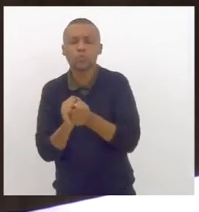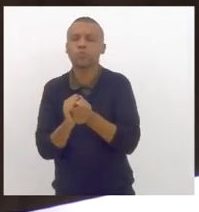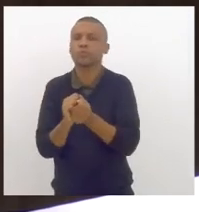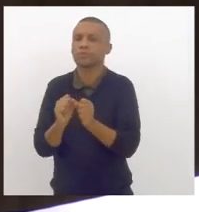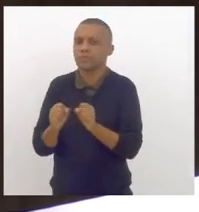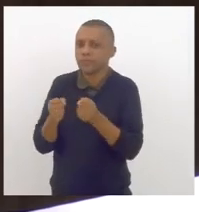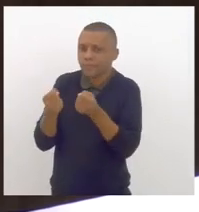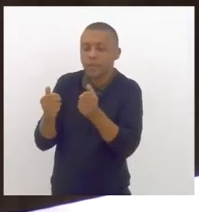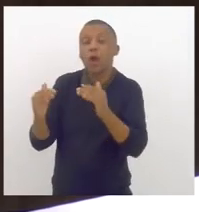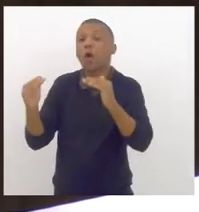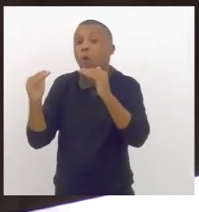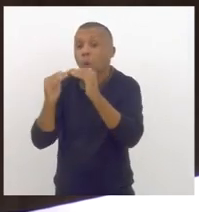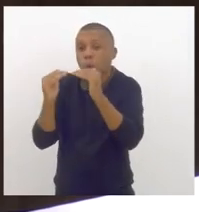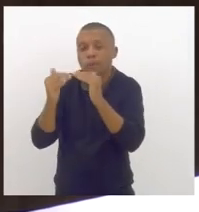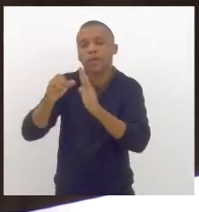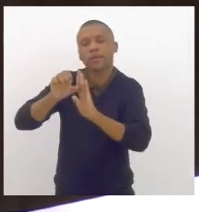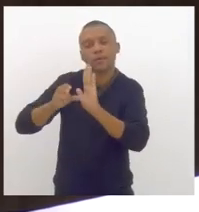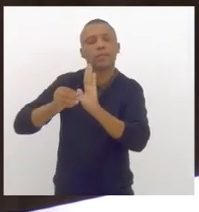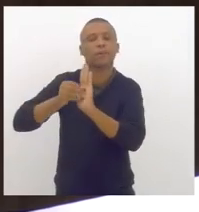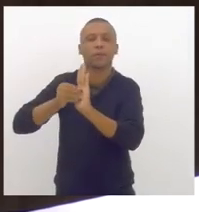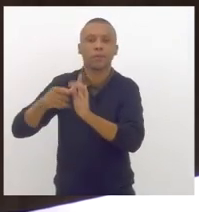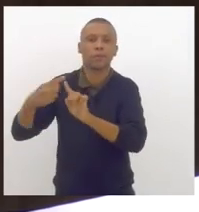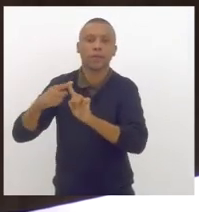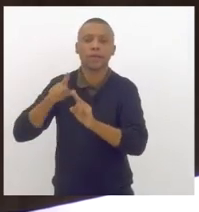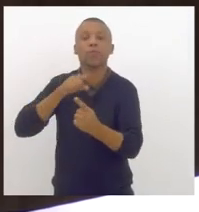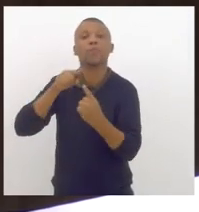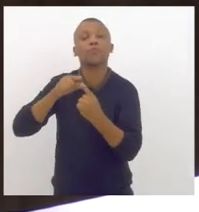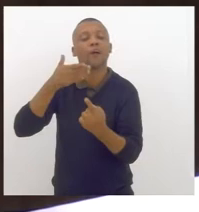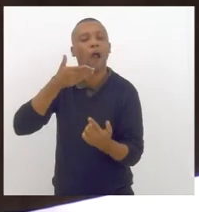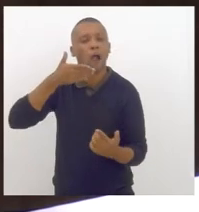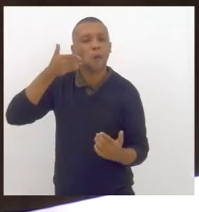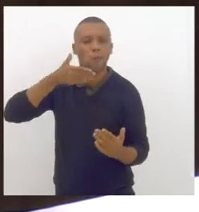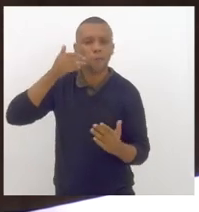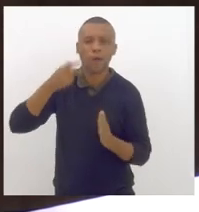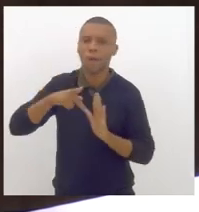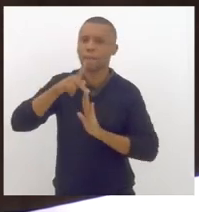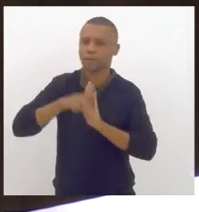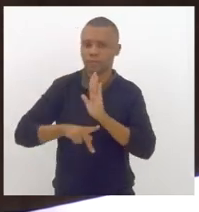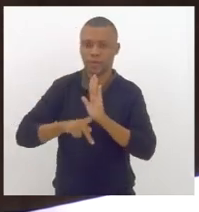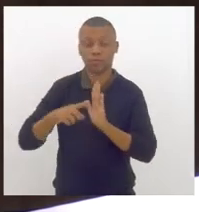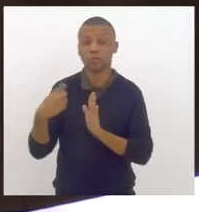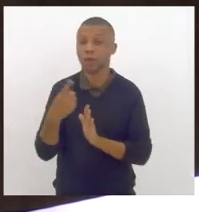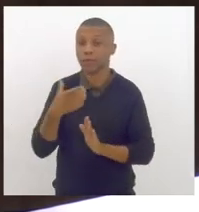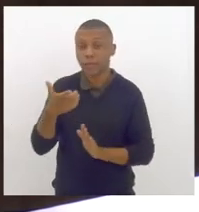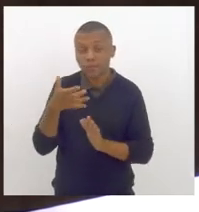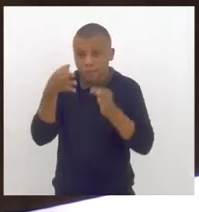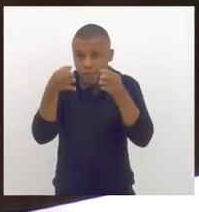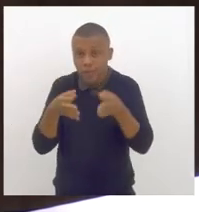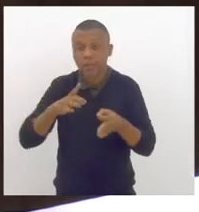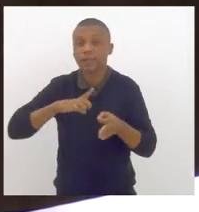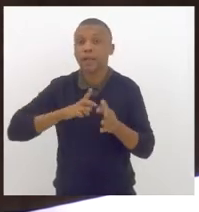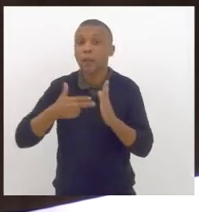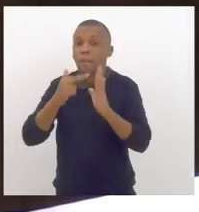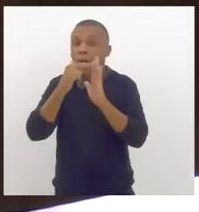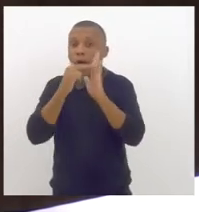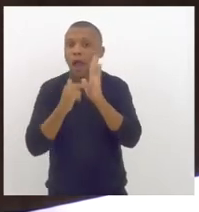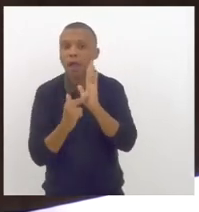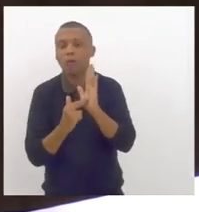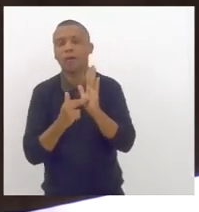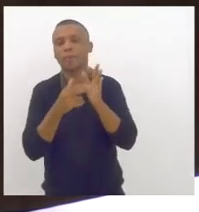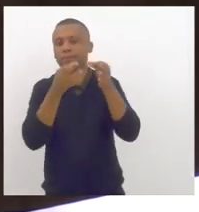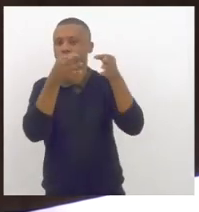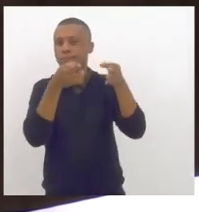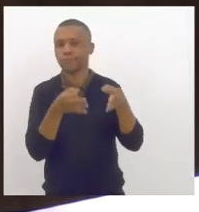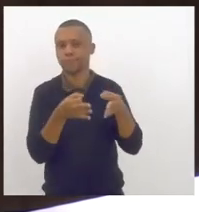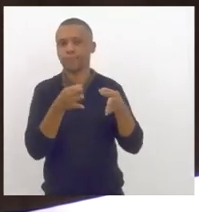com elas, porque aprimoram o projeto. O que nós queremos de verdade é ter uma regulamentação para um